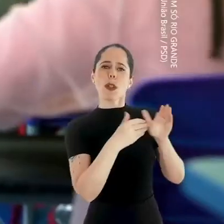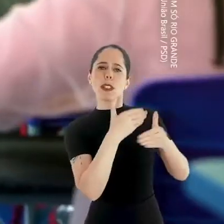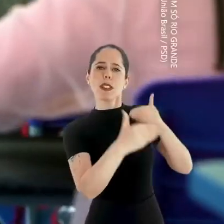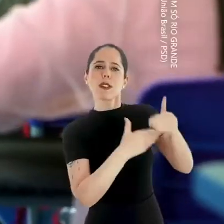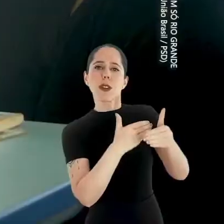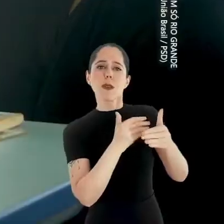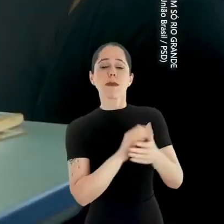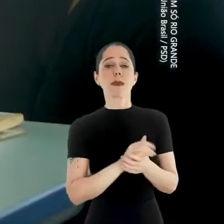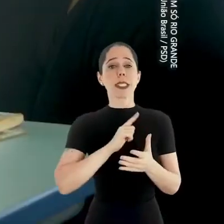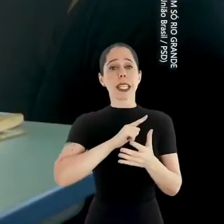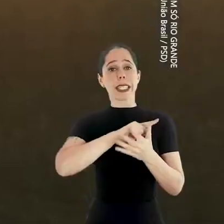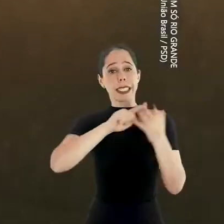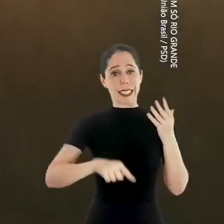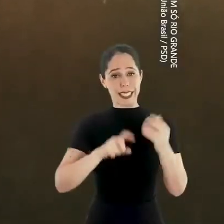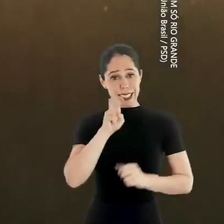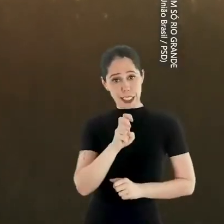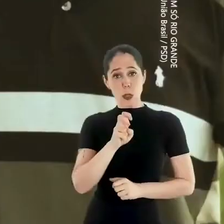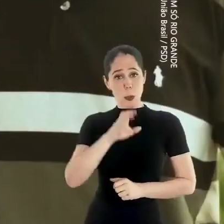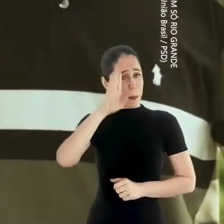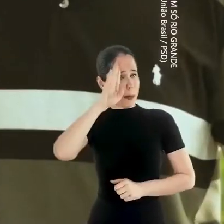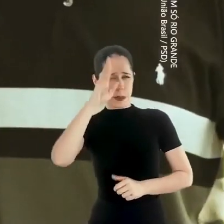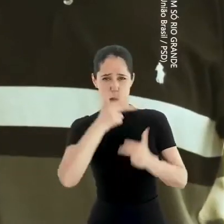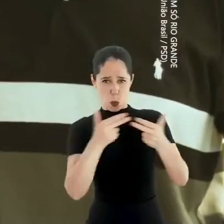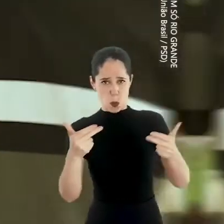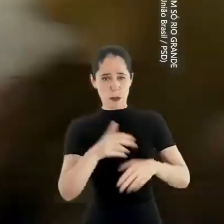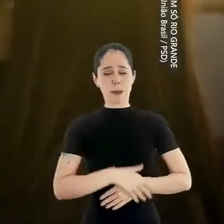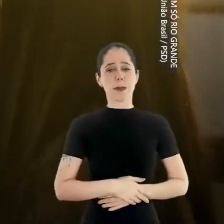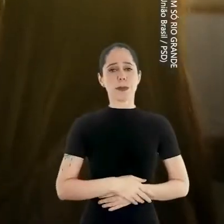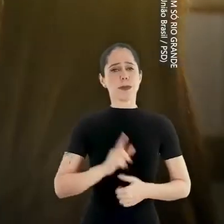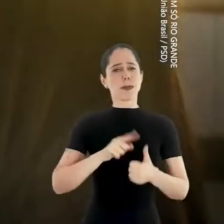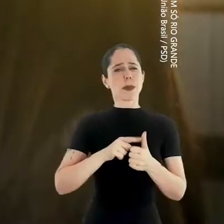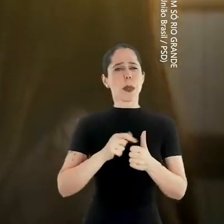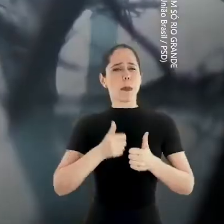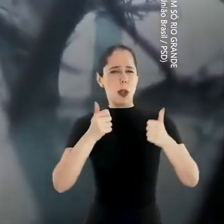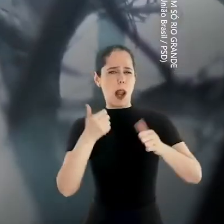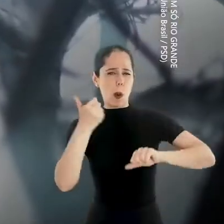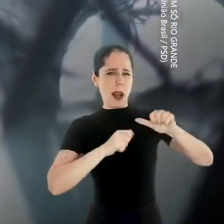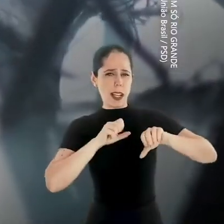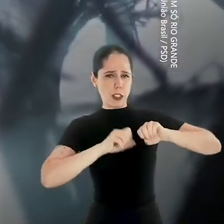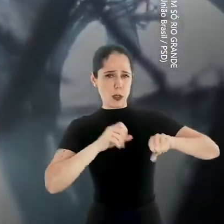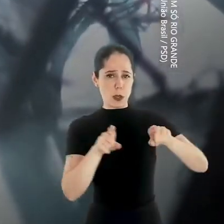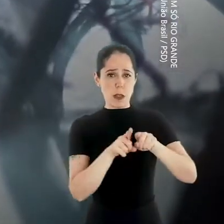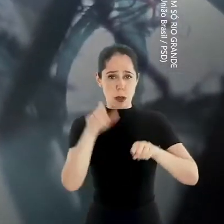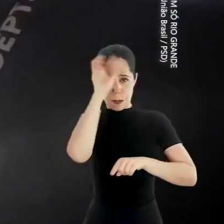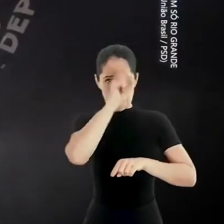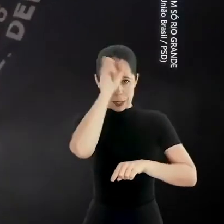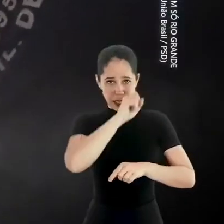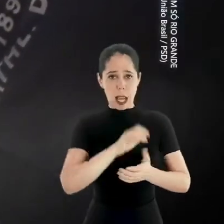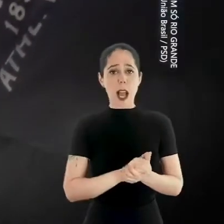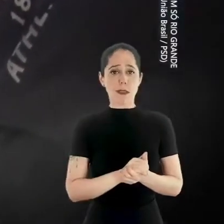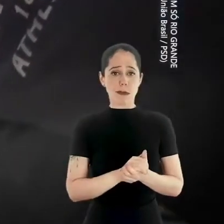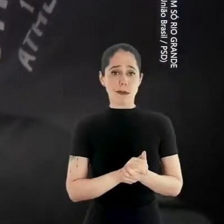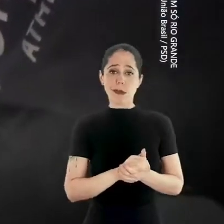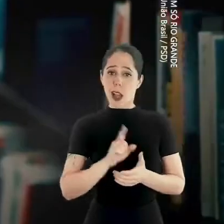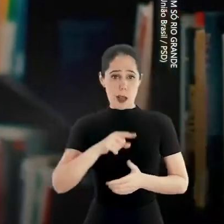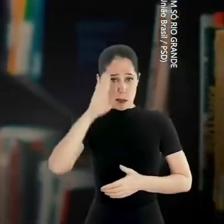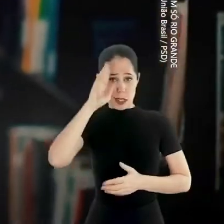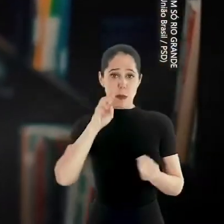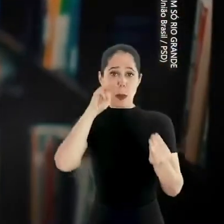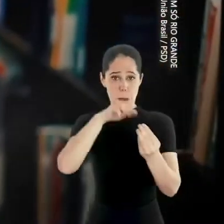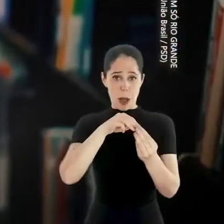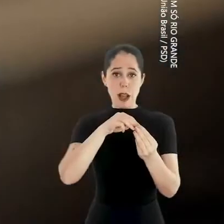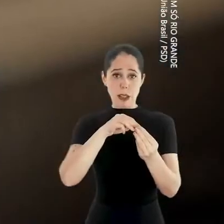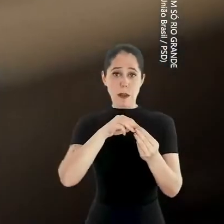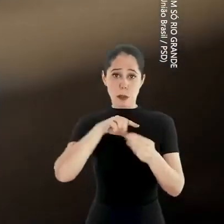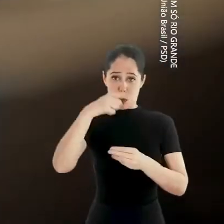de desenvolvimento com 5 grandes prioridades. Melhorar a qualidade da educação e do aprendizado, nossa